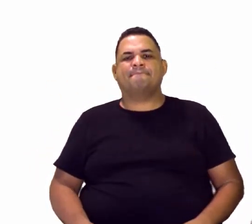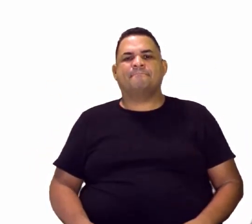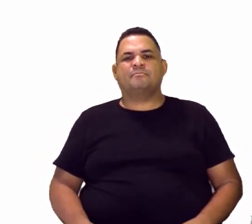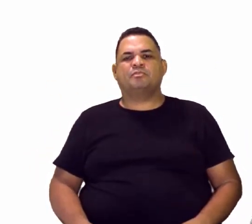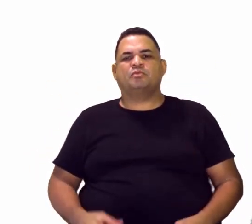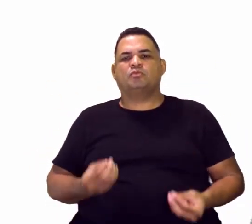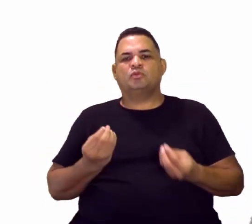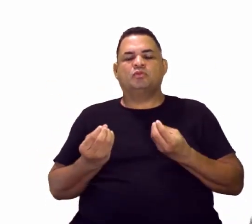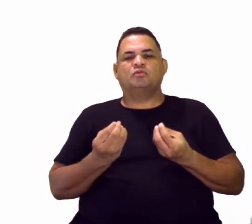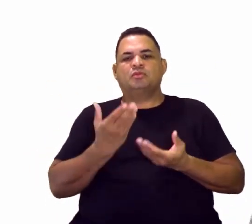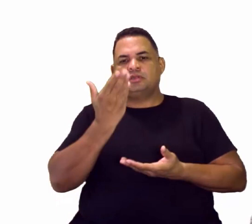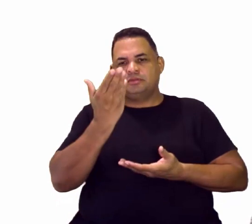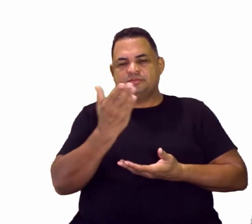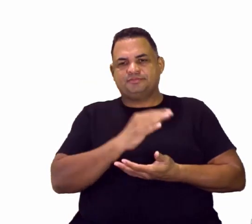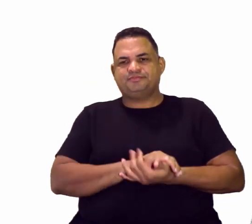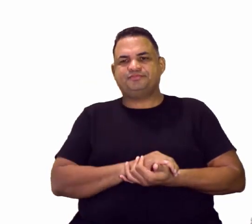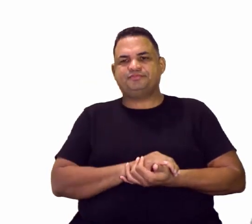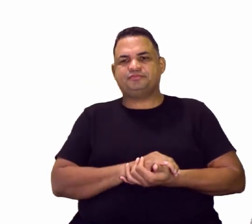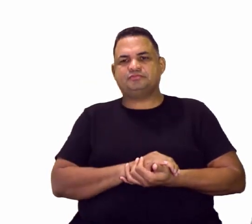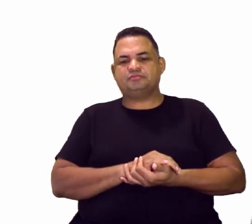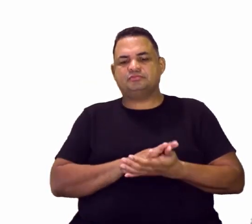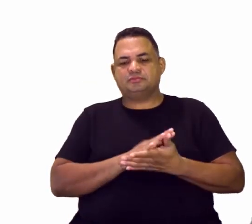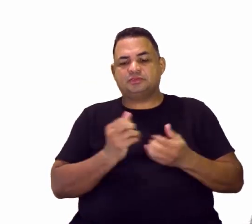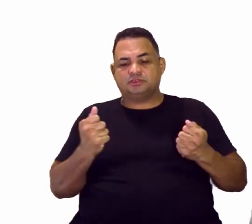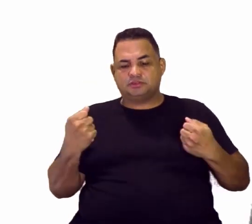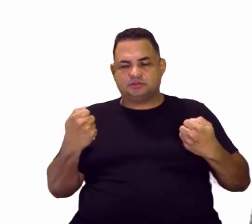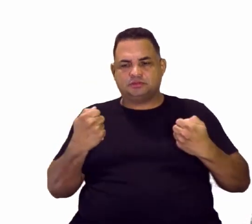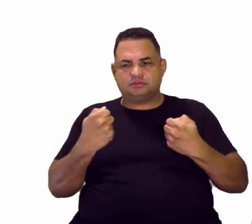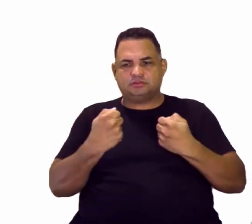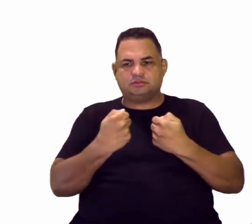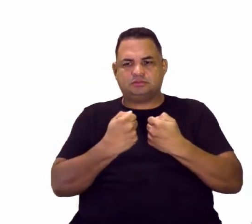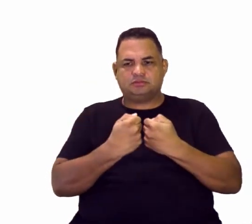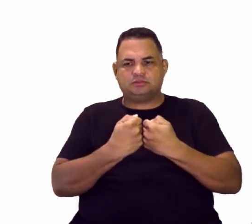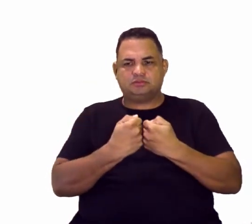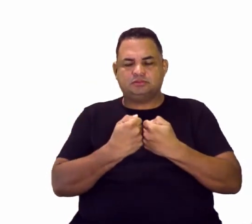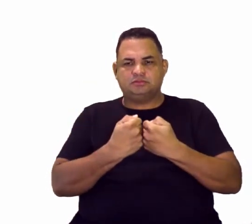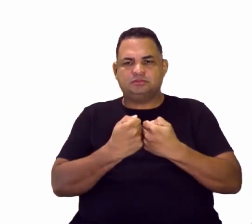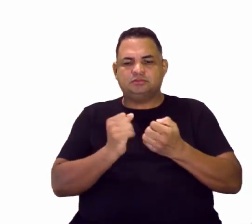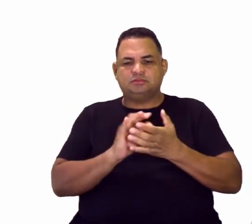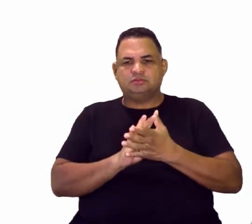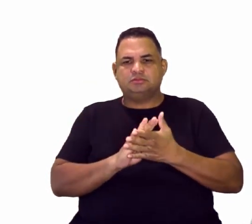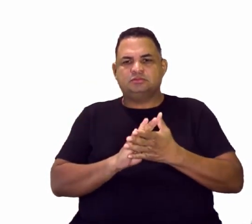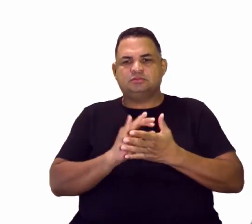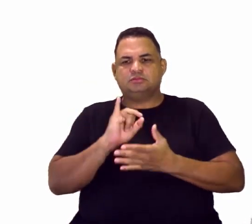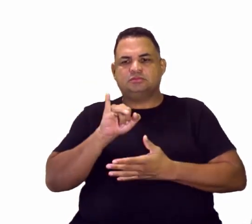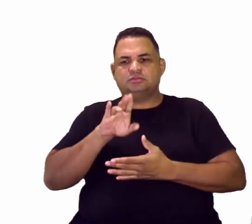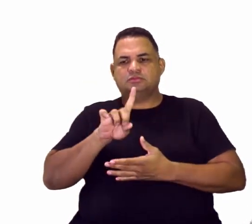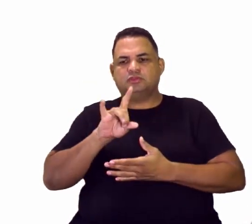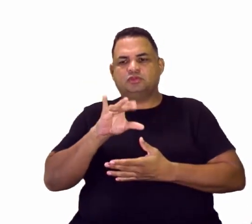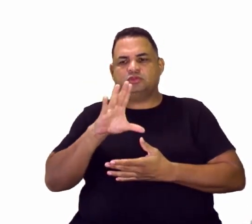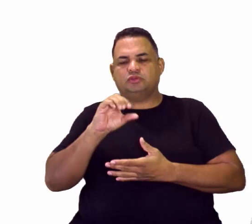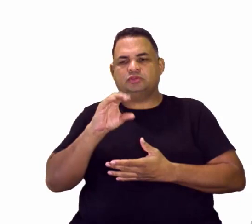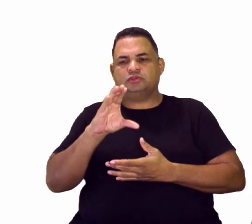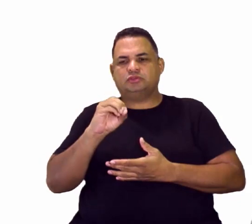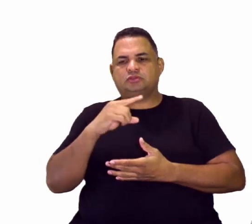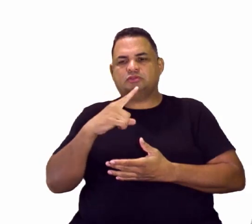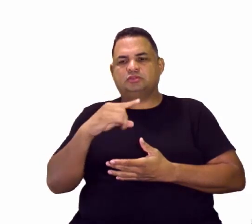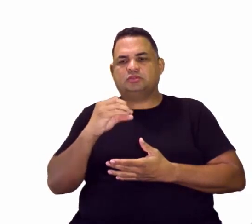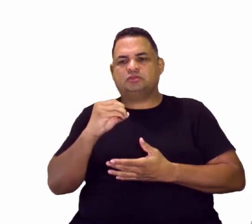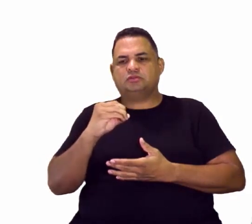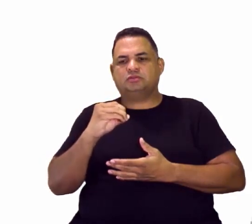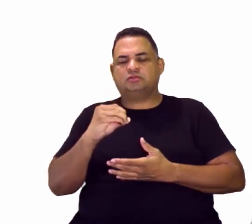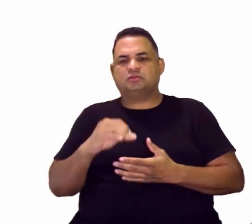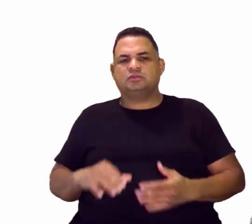como é que ela se mantém? Elas se aproximam por indução. Não que exista, olha